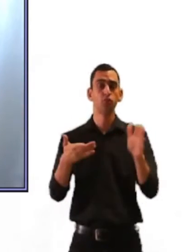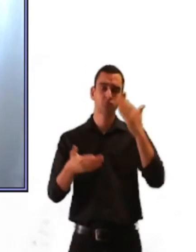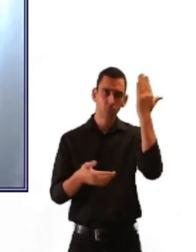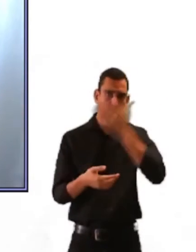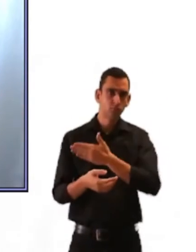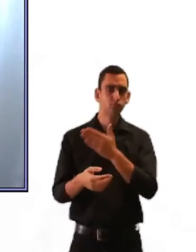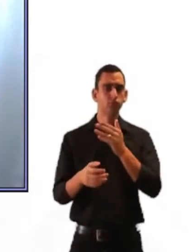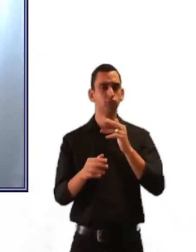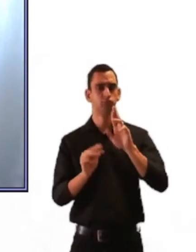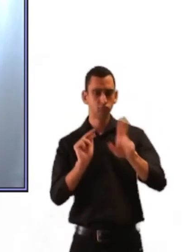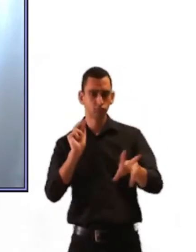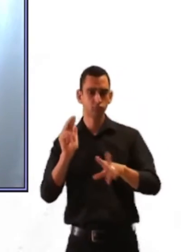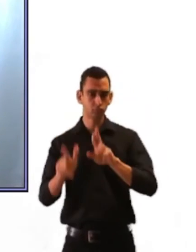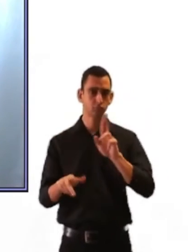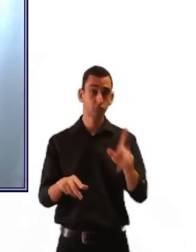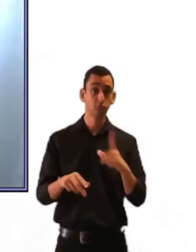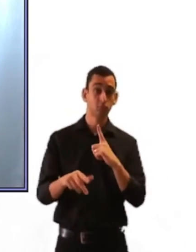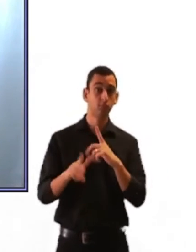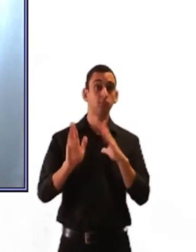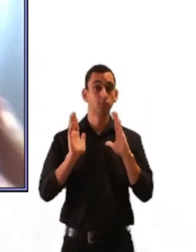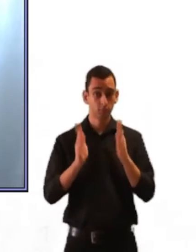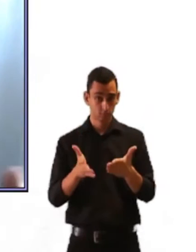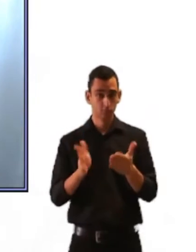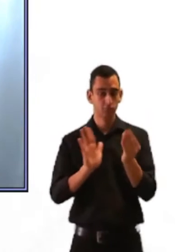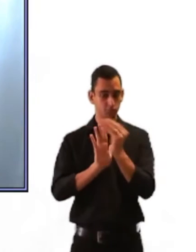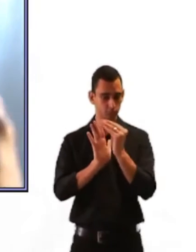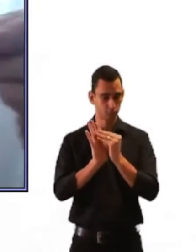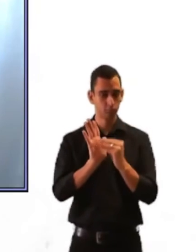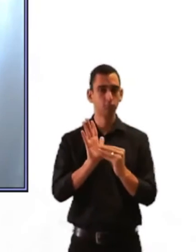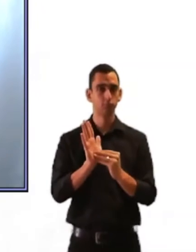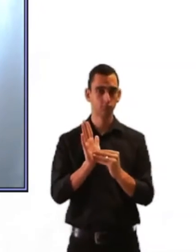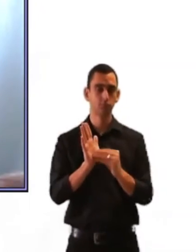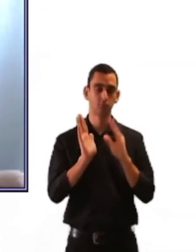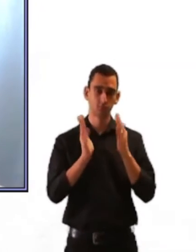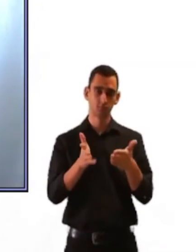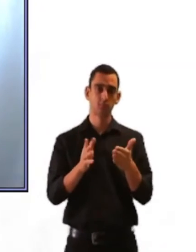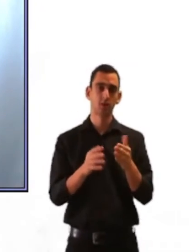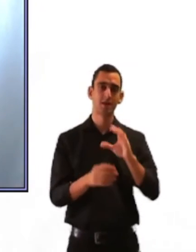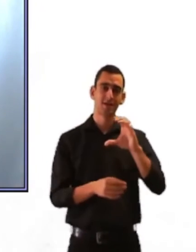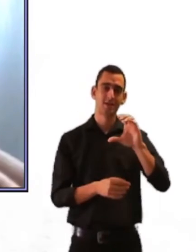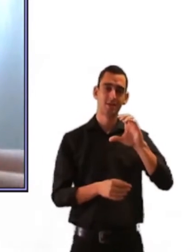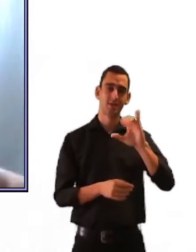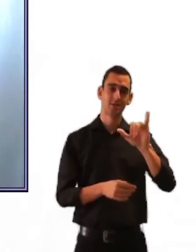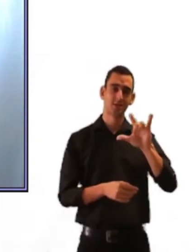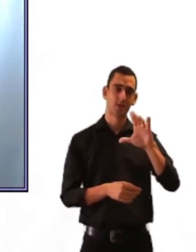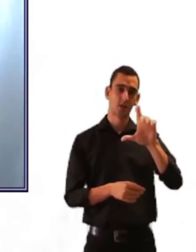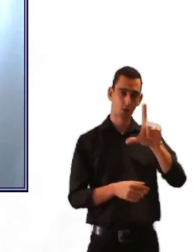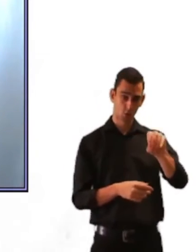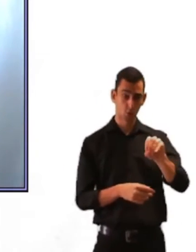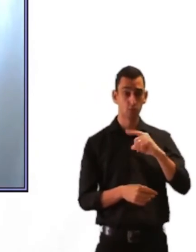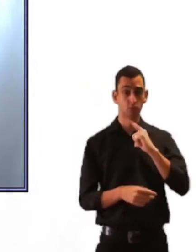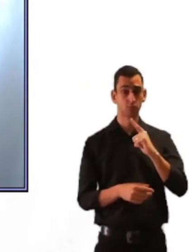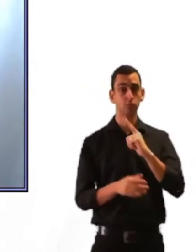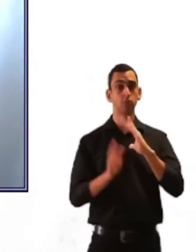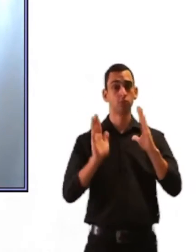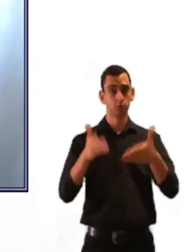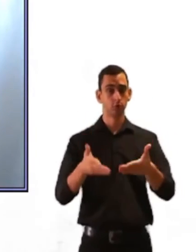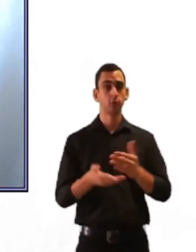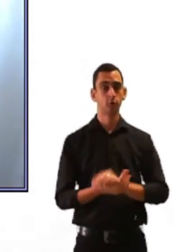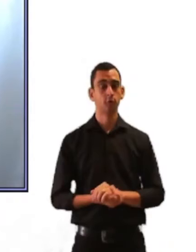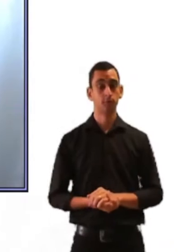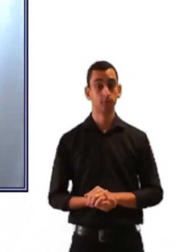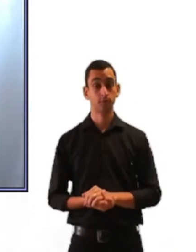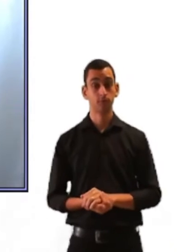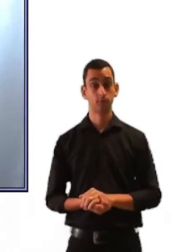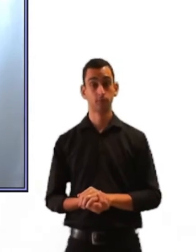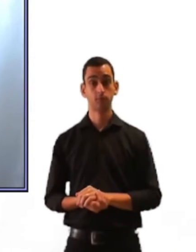evitar esse subjetivismo. Então, vocês estão vendo que é um ciclo, né? É uma coisa ali, outra tentando conter, e por aí vai.